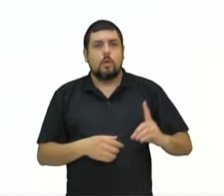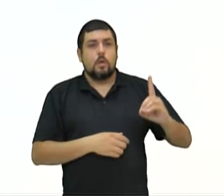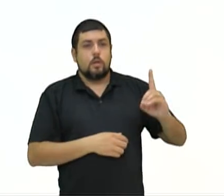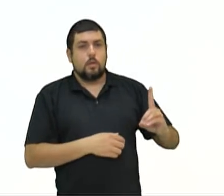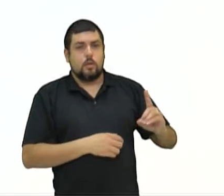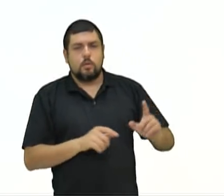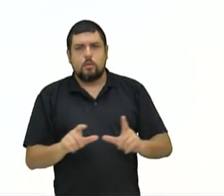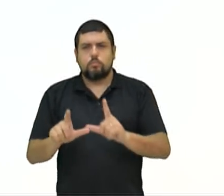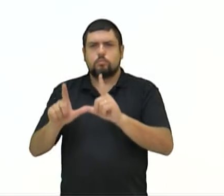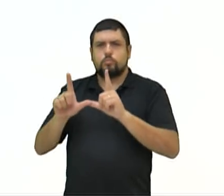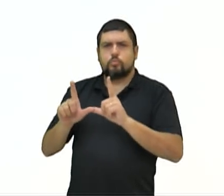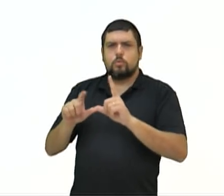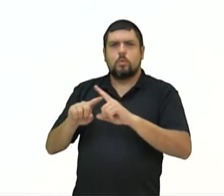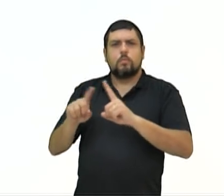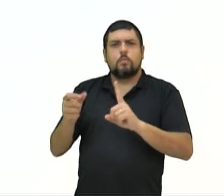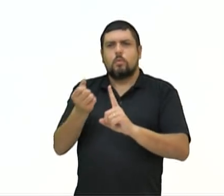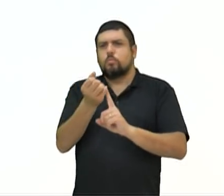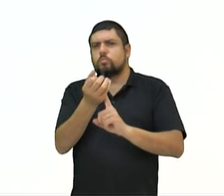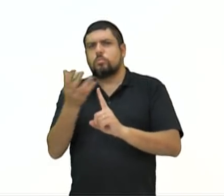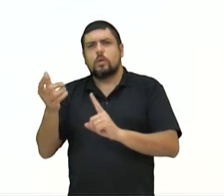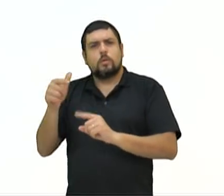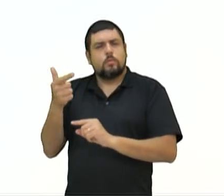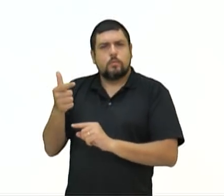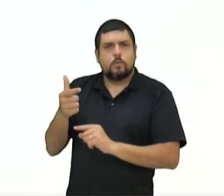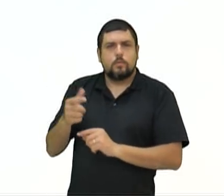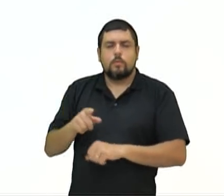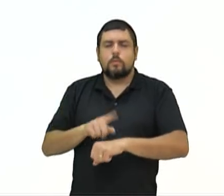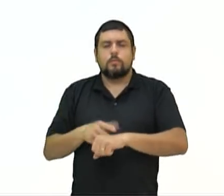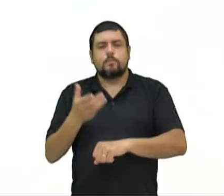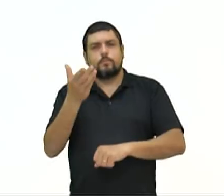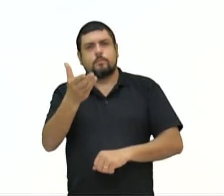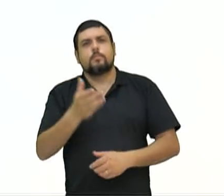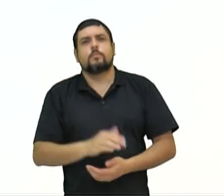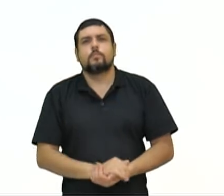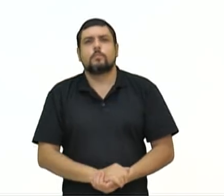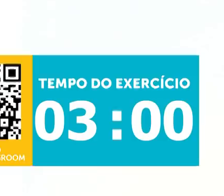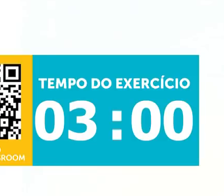de não haver linguagem não verbal. Um tempinho para mais essa aí.